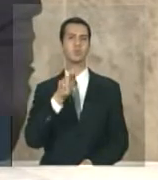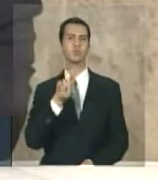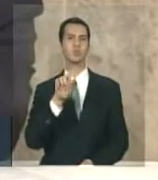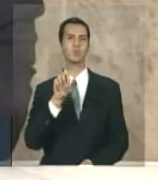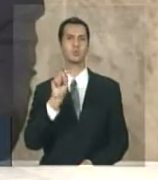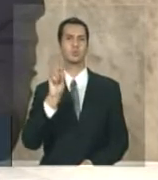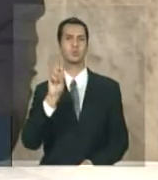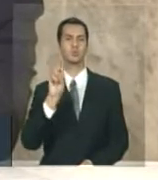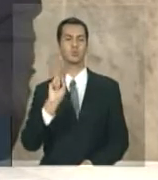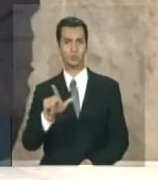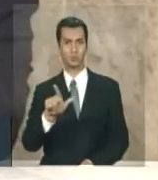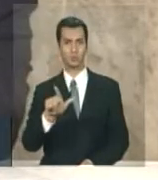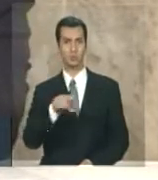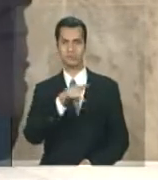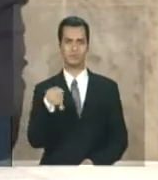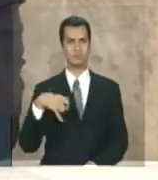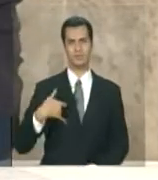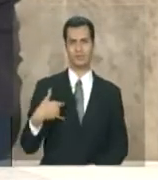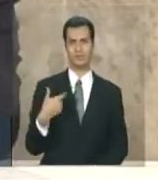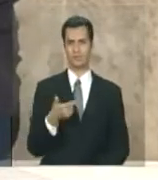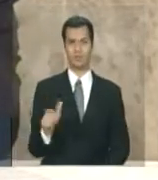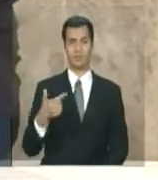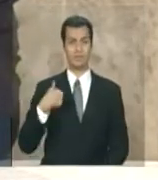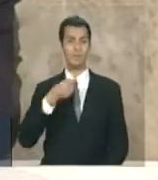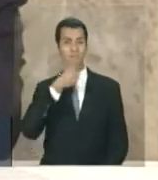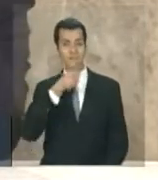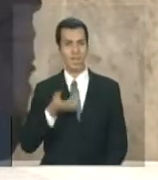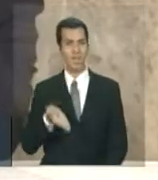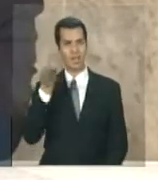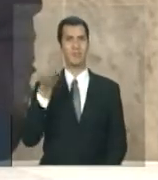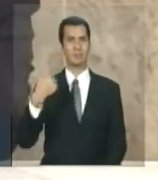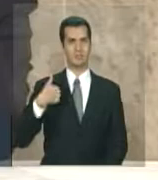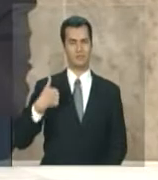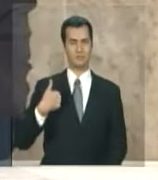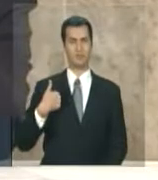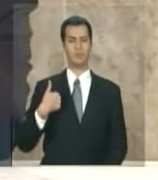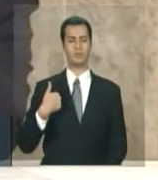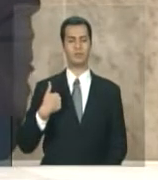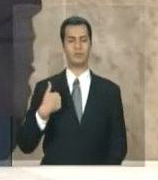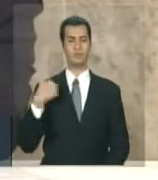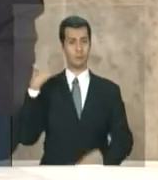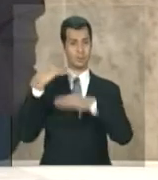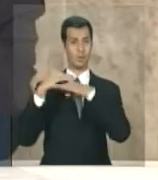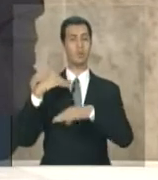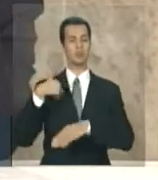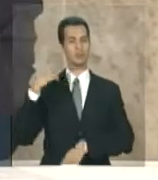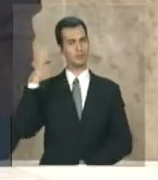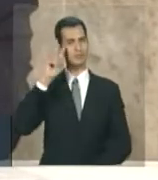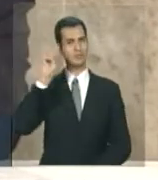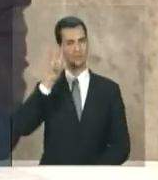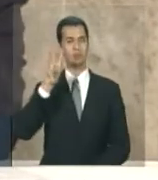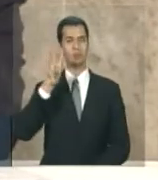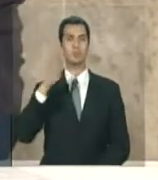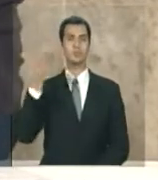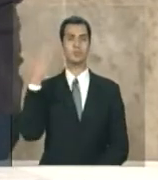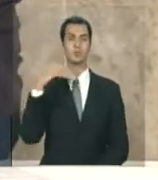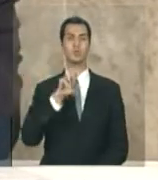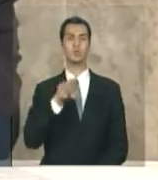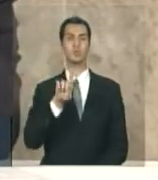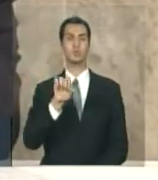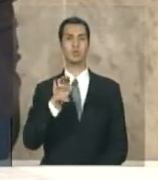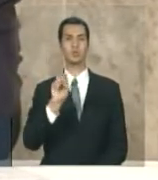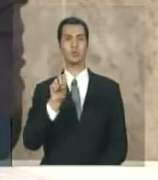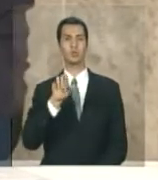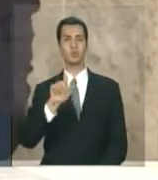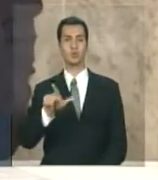não têm idade para isso. Os da minha idade têm. A Sudesul, ela comandava a política de